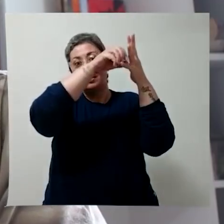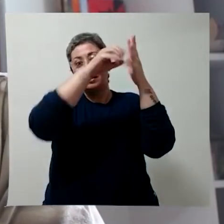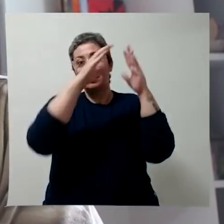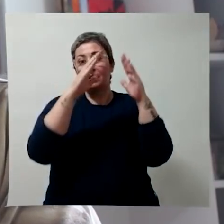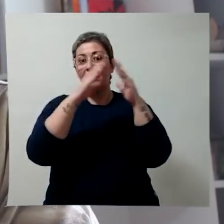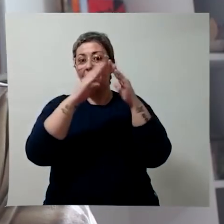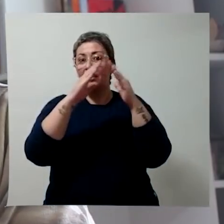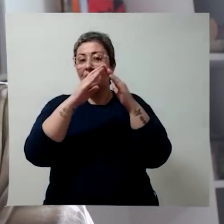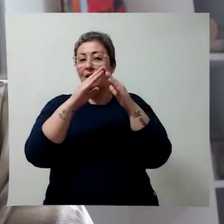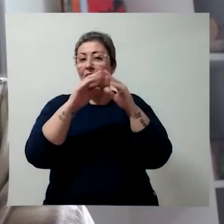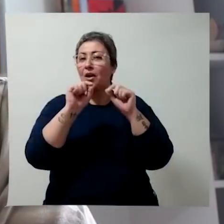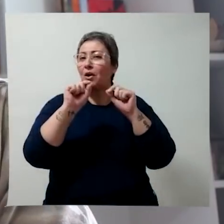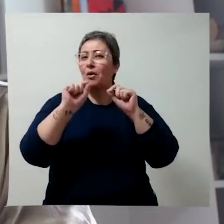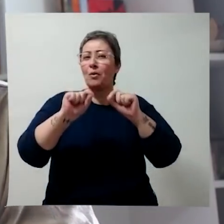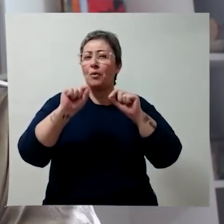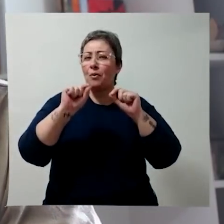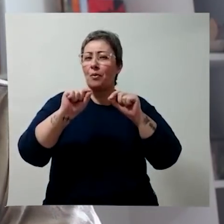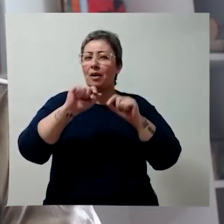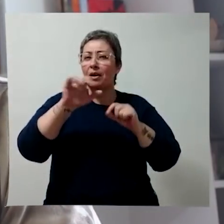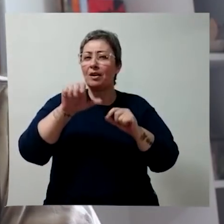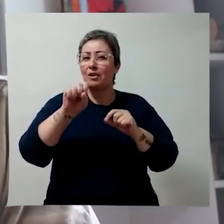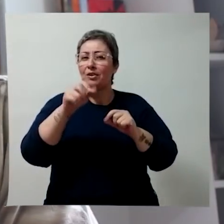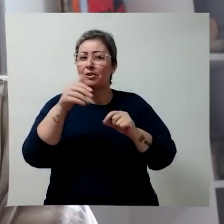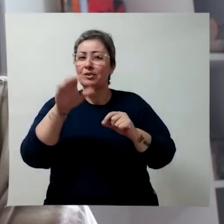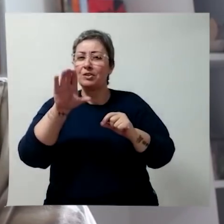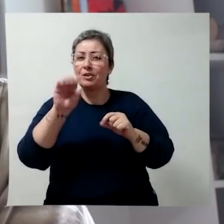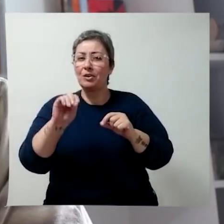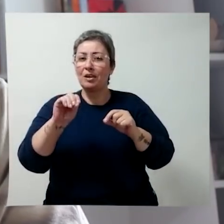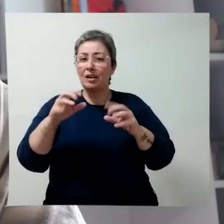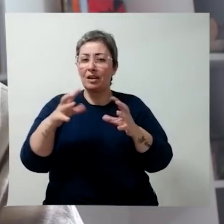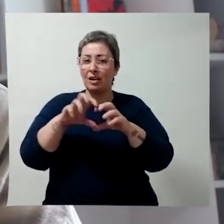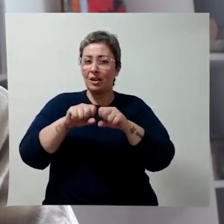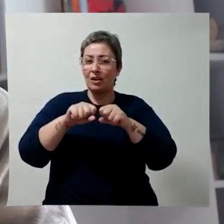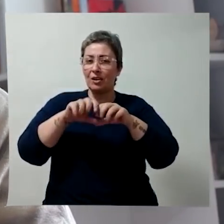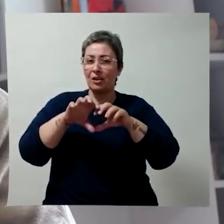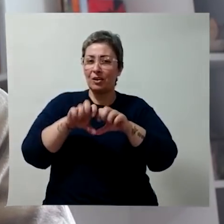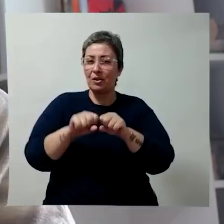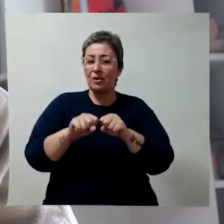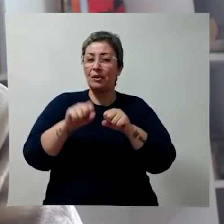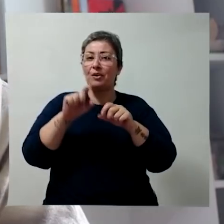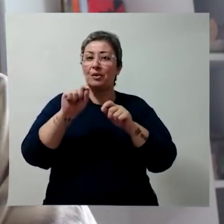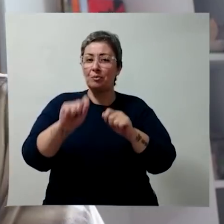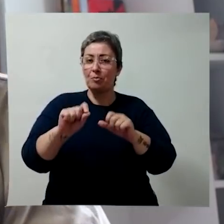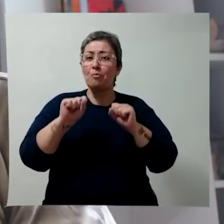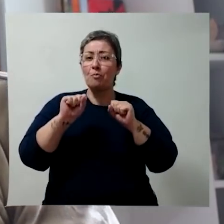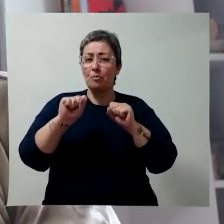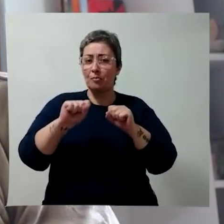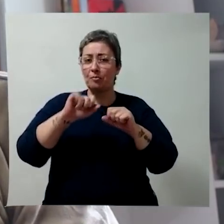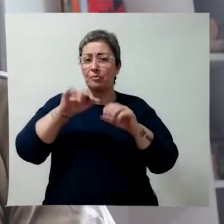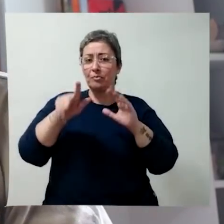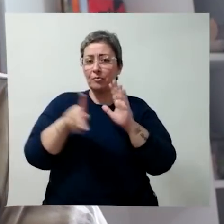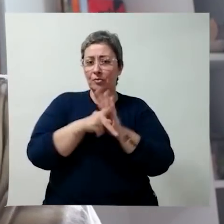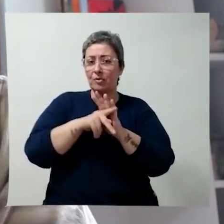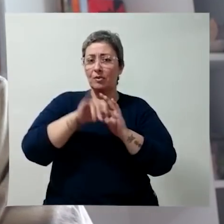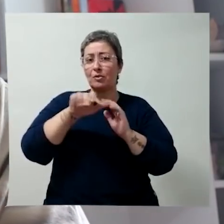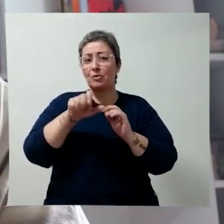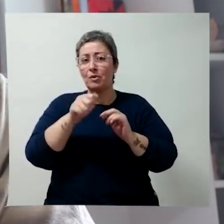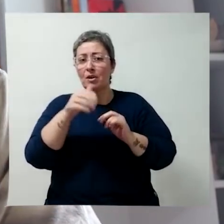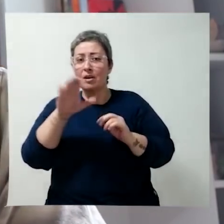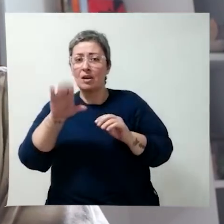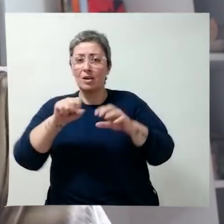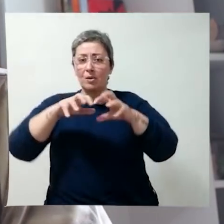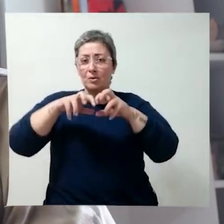barro, pode ser do João, João de barro. Pode ser do